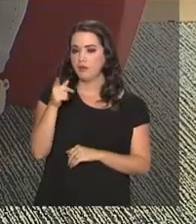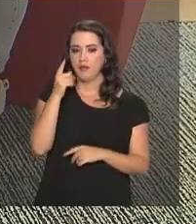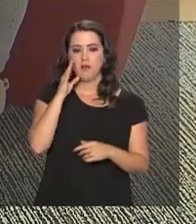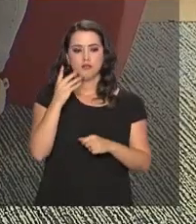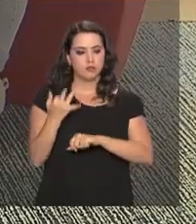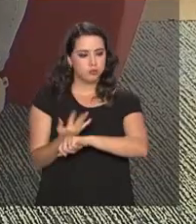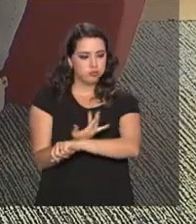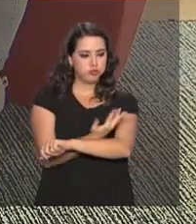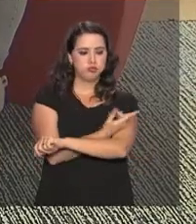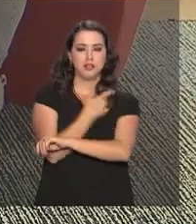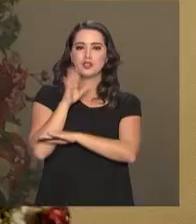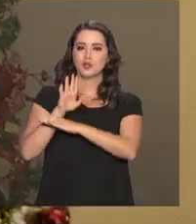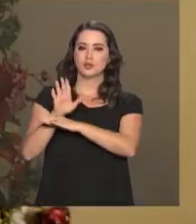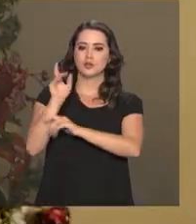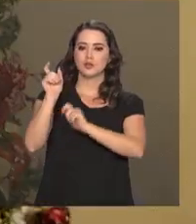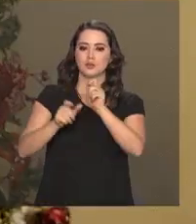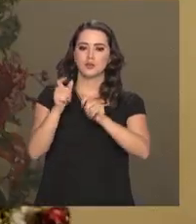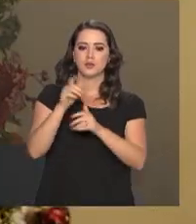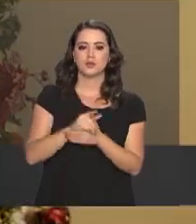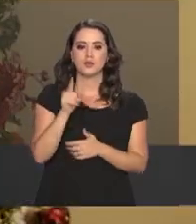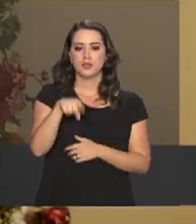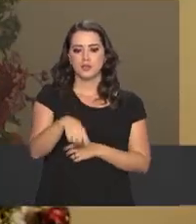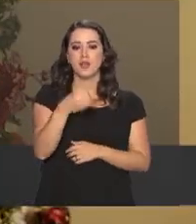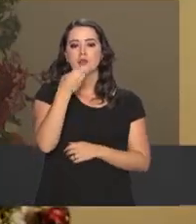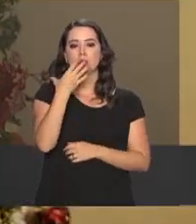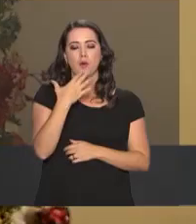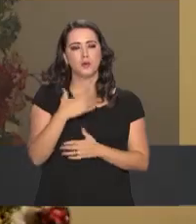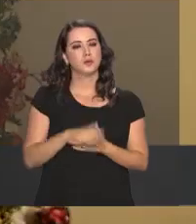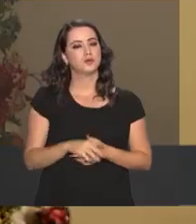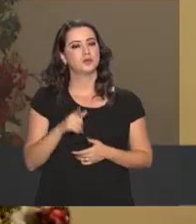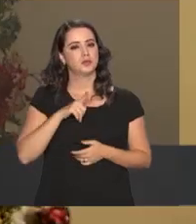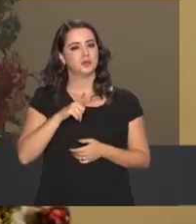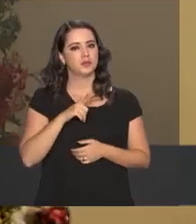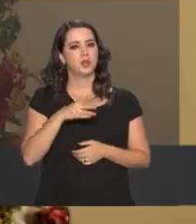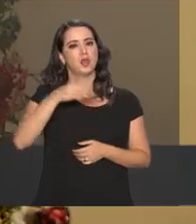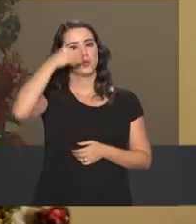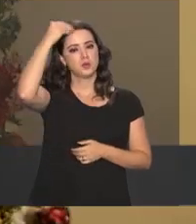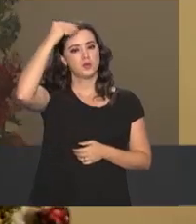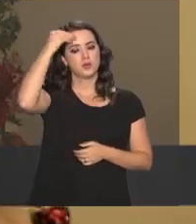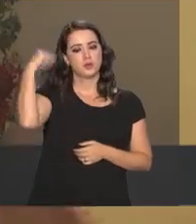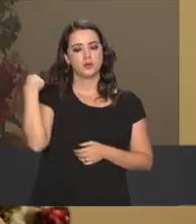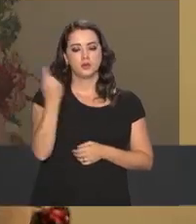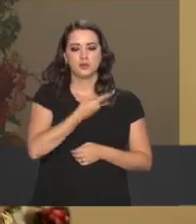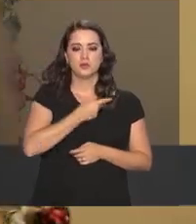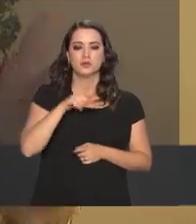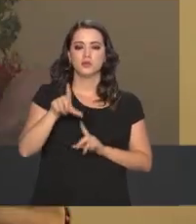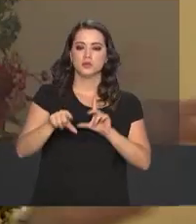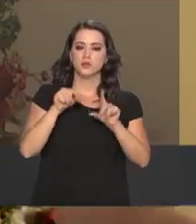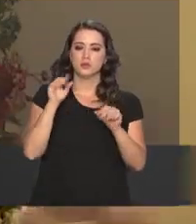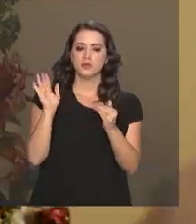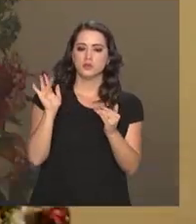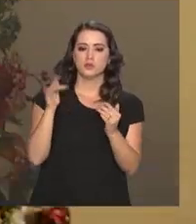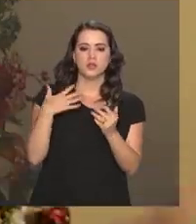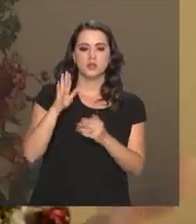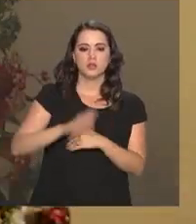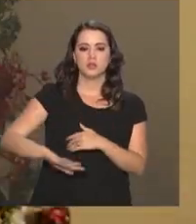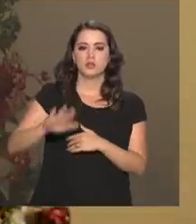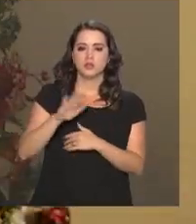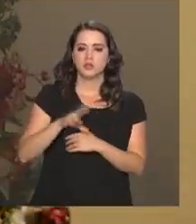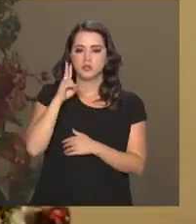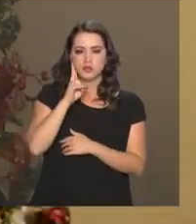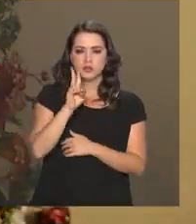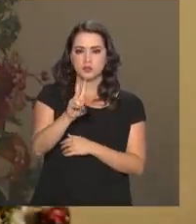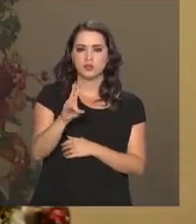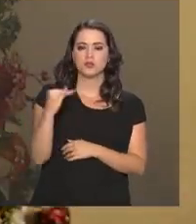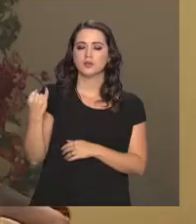de ajudar o próximo é muito bom né eu tenho uma sobrinha então a gente a gente com com as crianças assim a gente ver